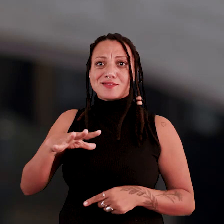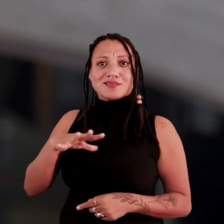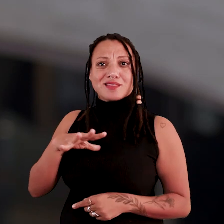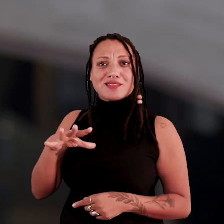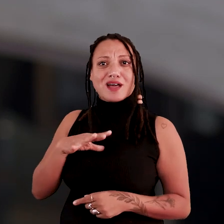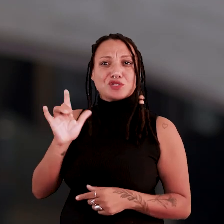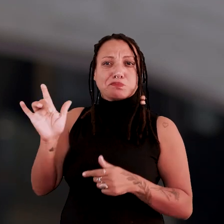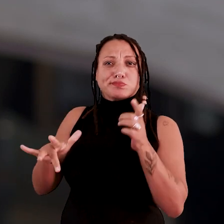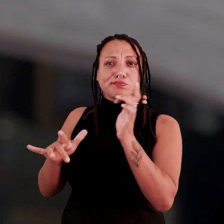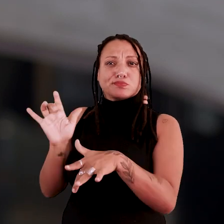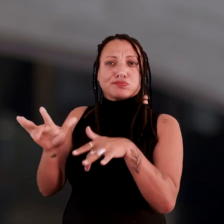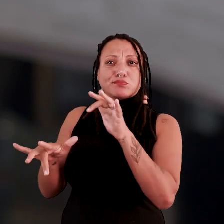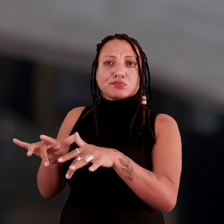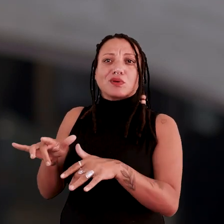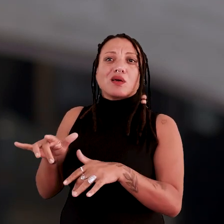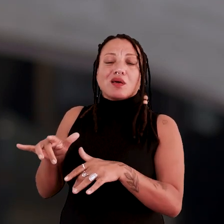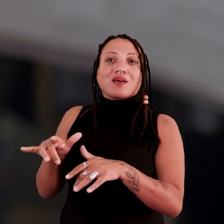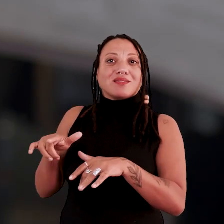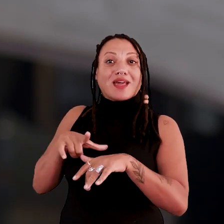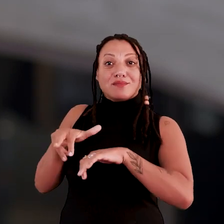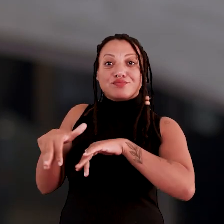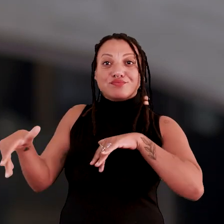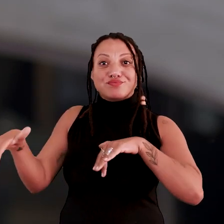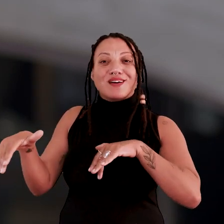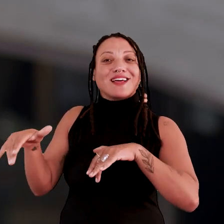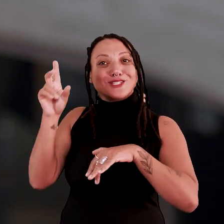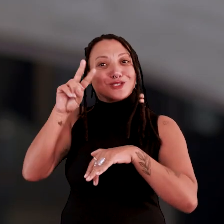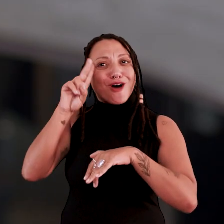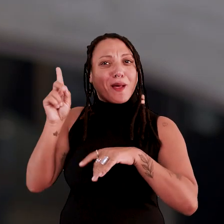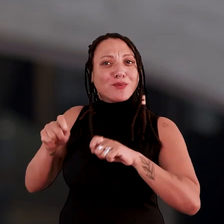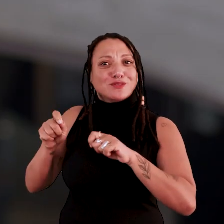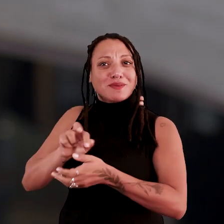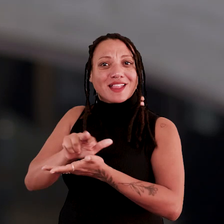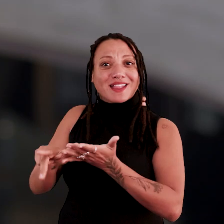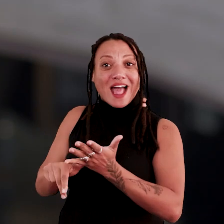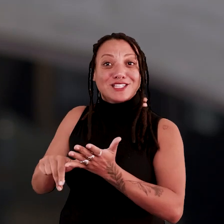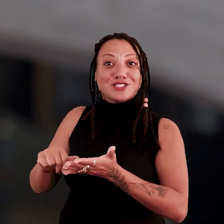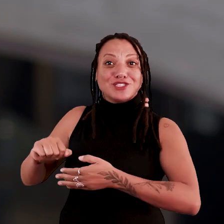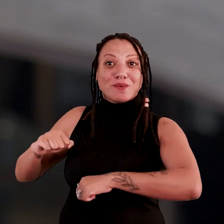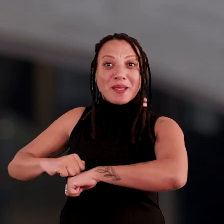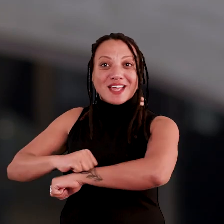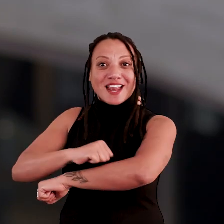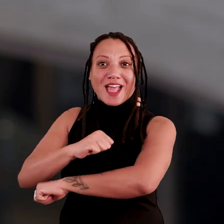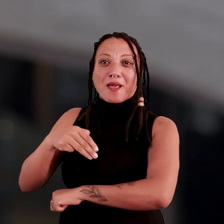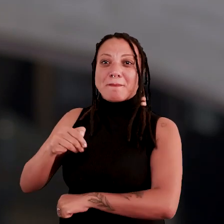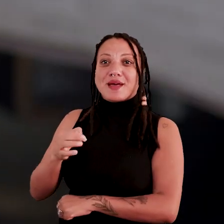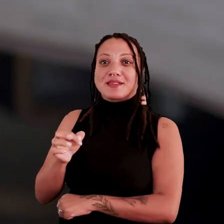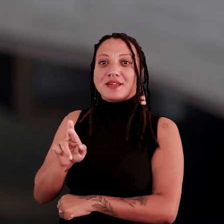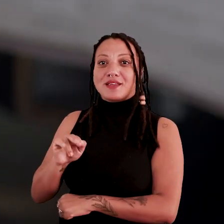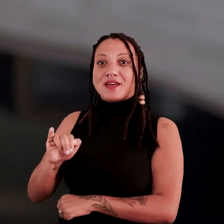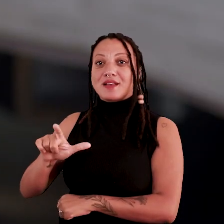gigante de possibilidades de materialidades. Aqui eu estou falando de materialidades, mas a gente também poderia estar falando de reuso de